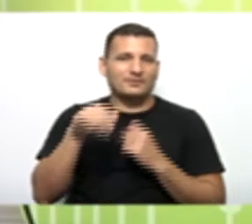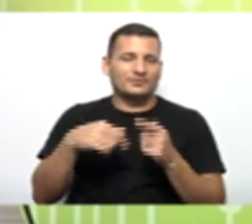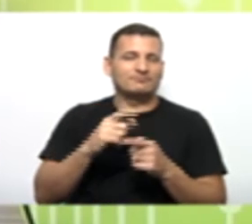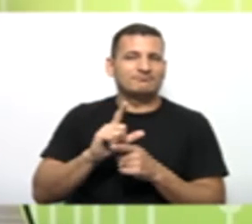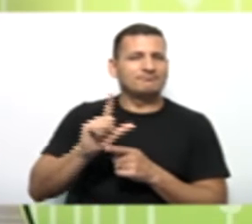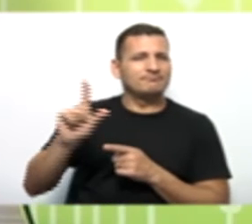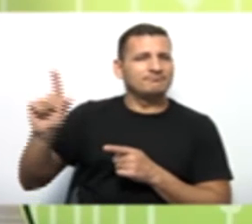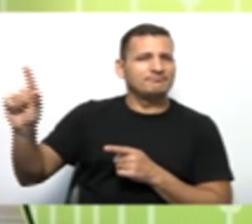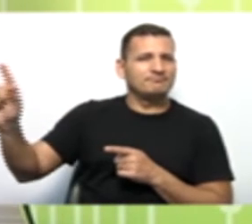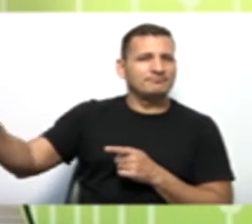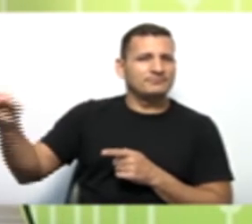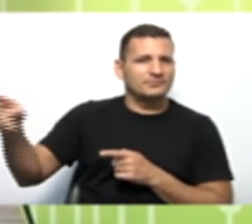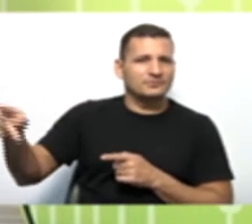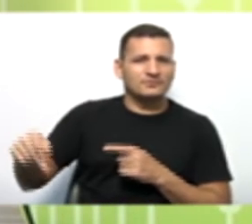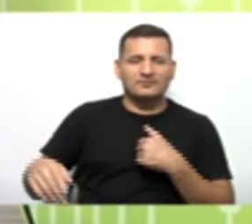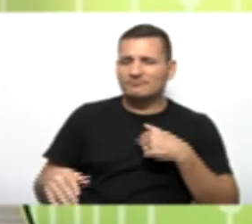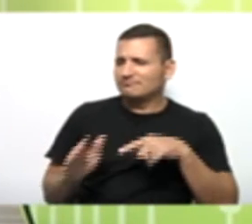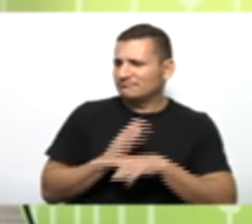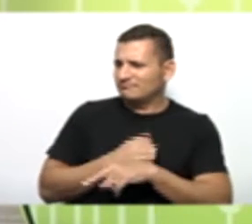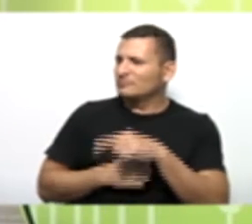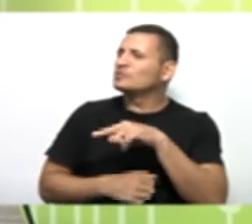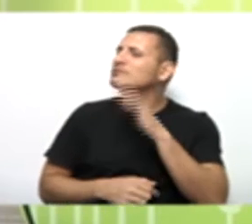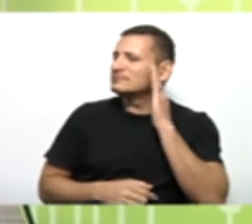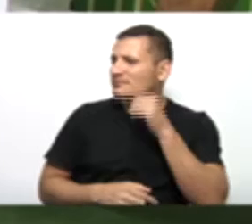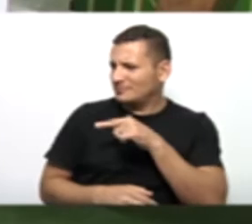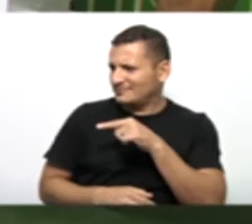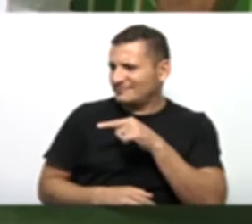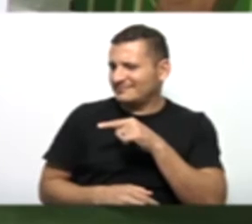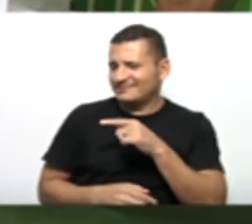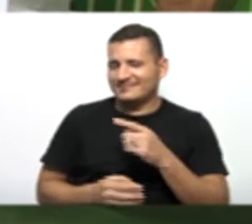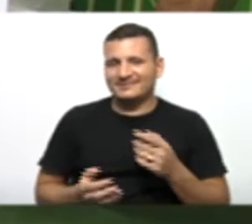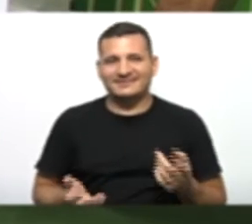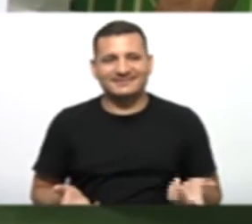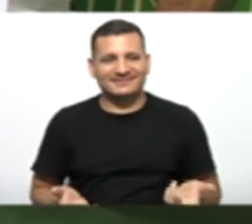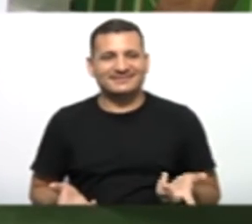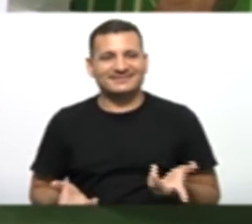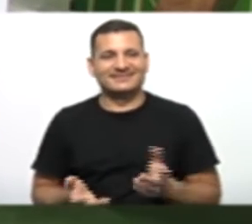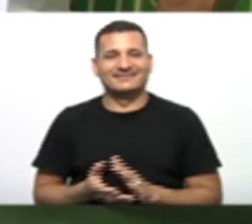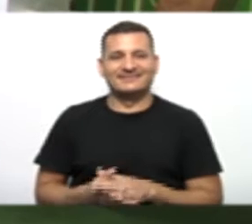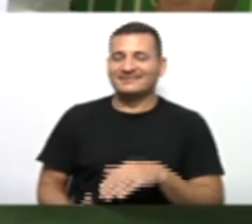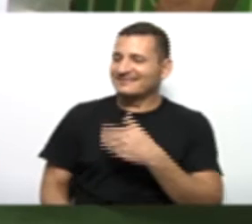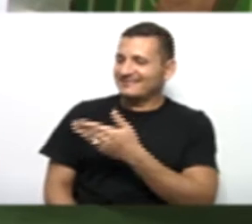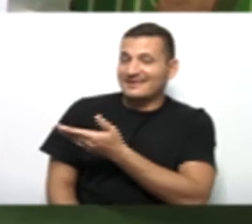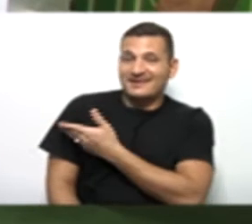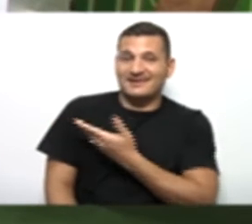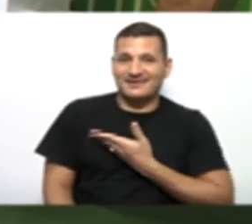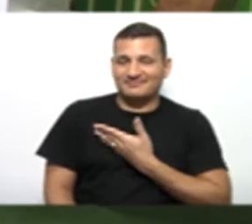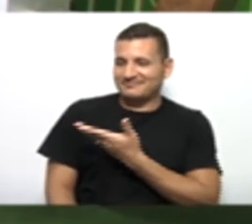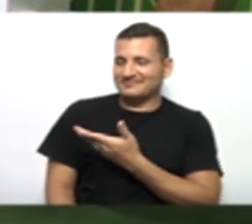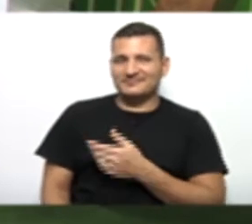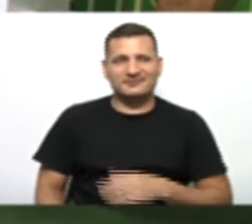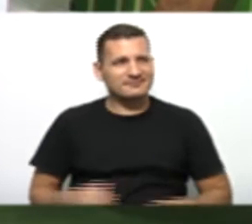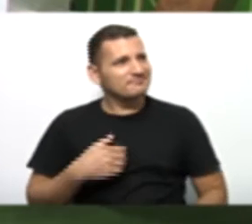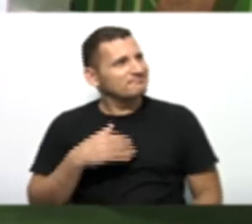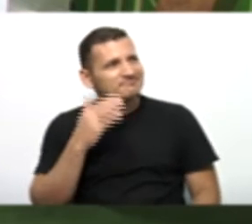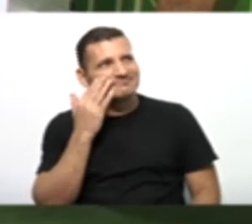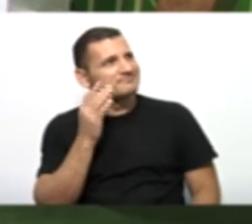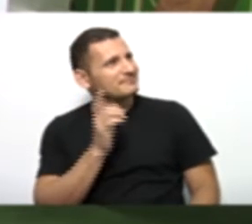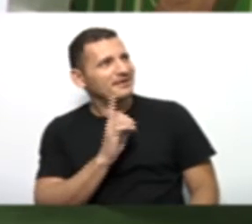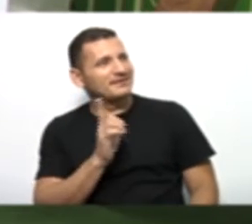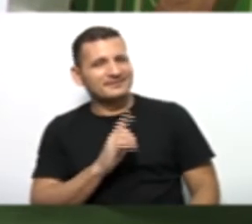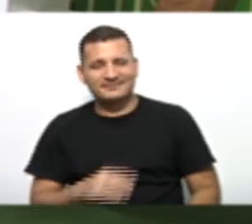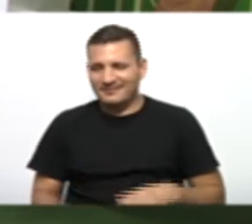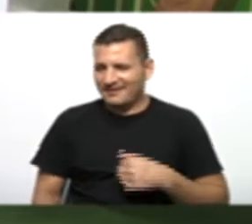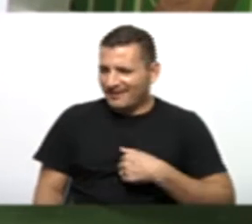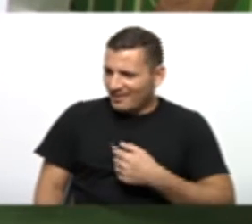olhava para o colega do lado: e aí, você entendeu? O colega: eu não entendi nada. Que bom, então eu não